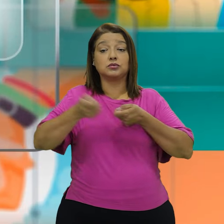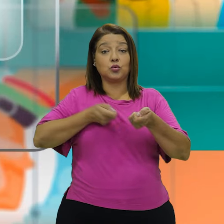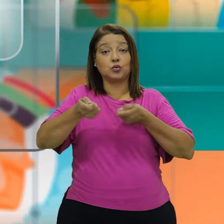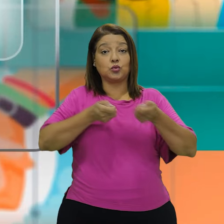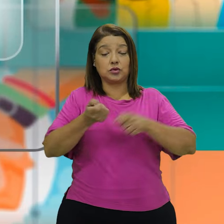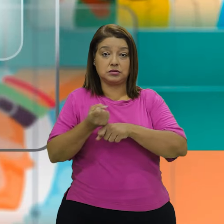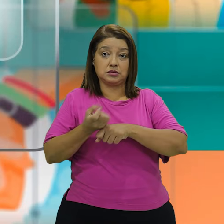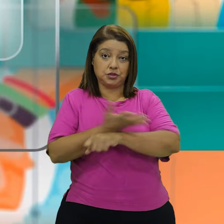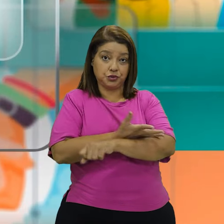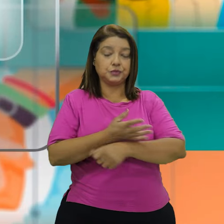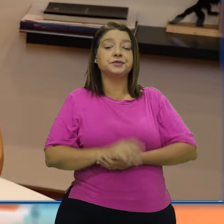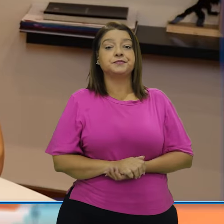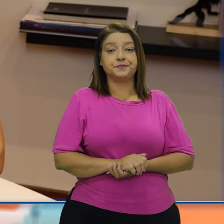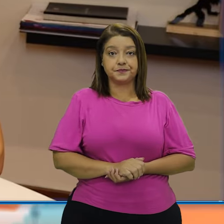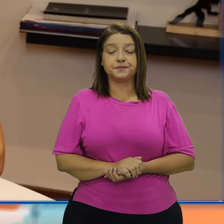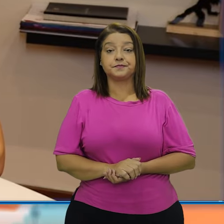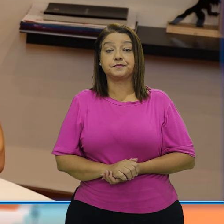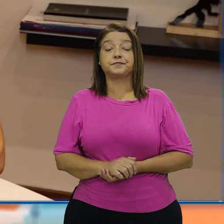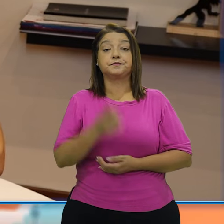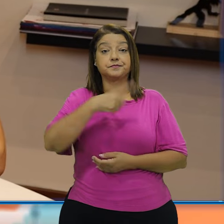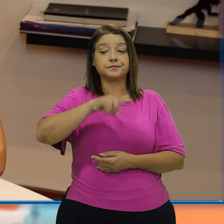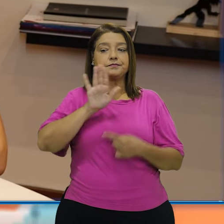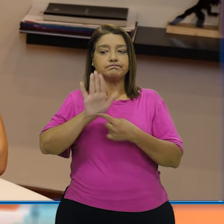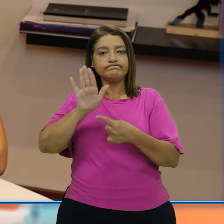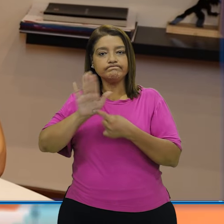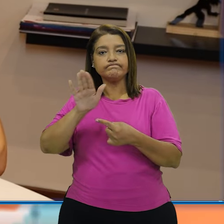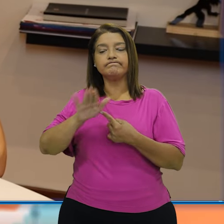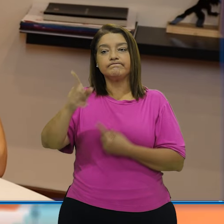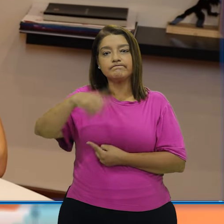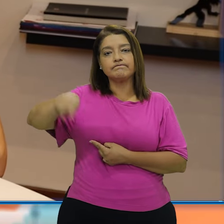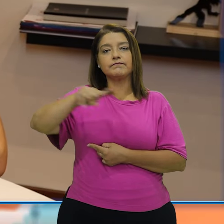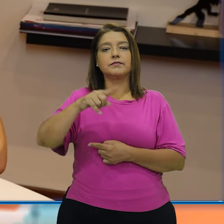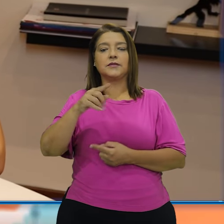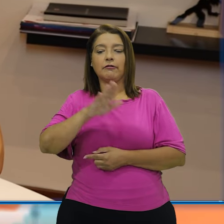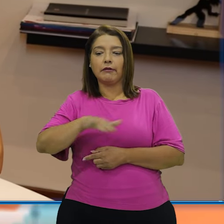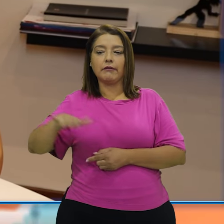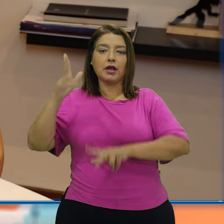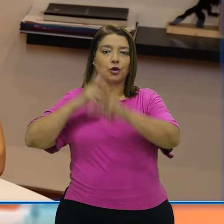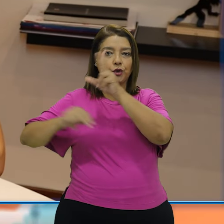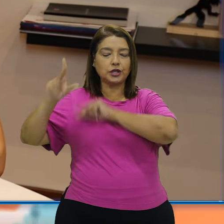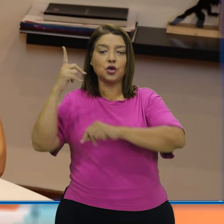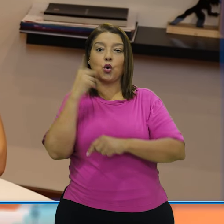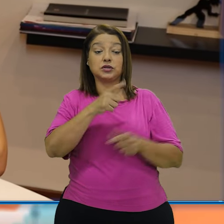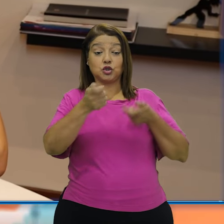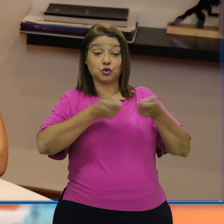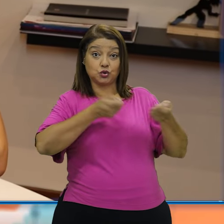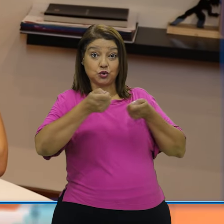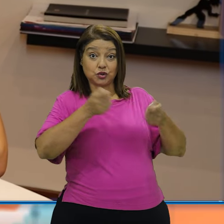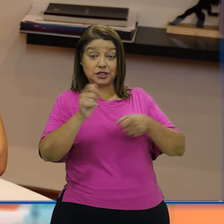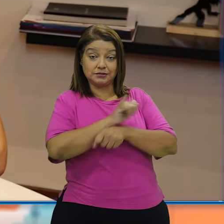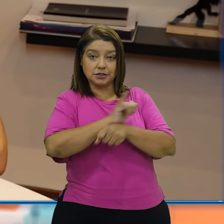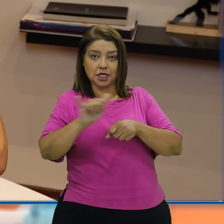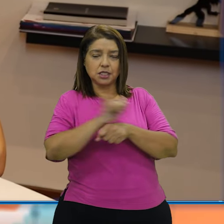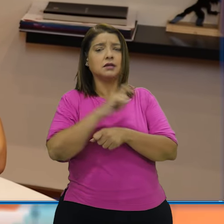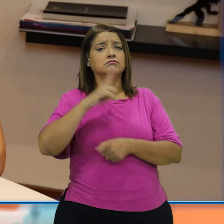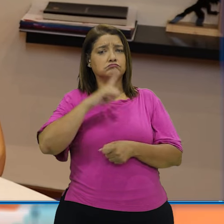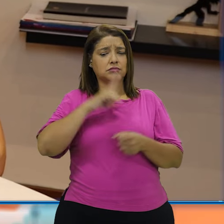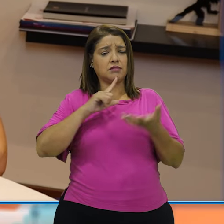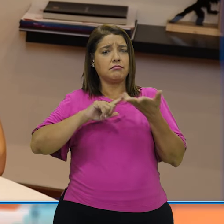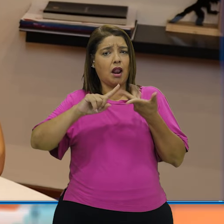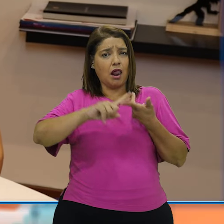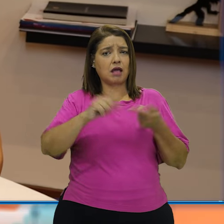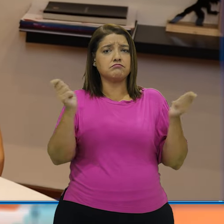esse sentimento? Para ajudar as crianças e adolescentes a gerenciar o estresse de forma eficaz, várias estratégias podem